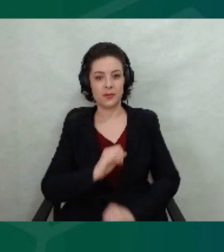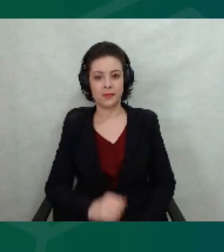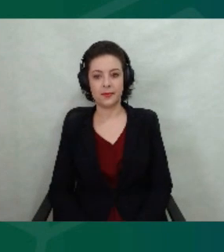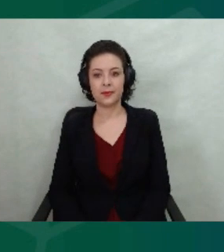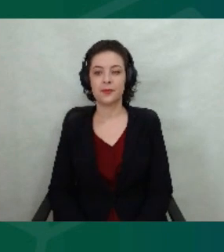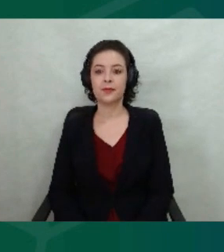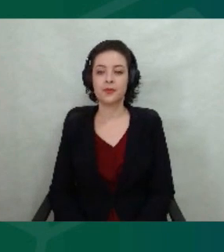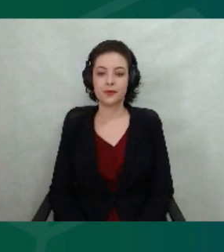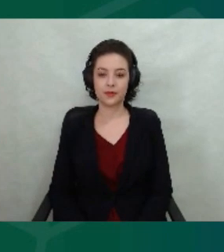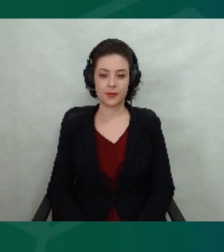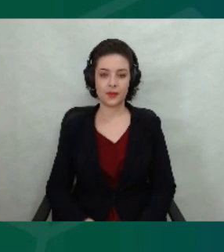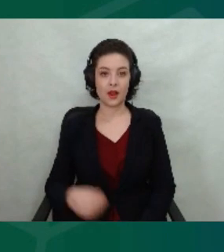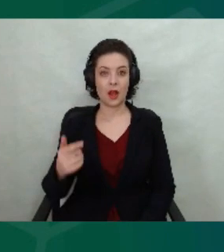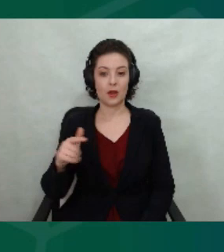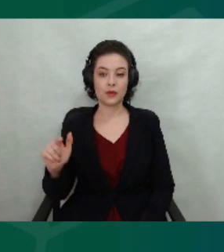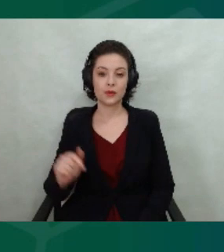Próxima.